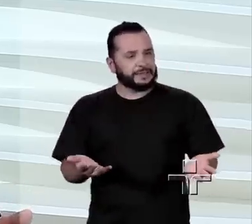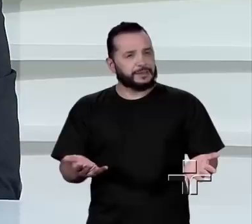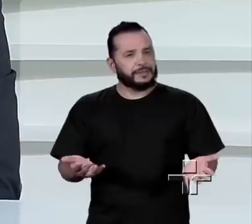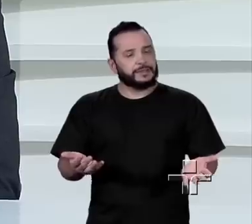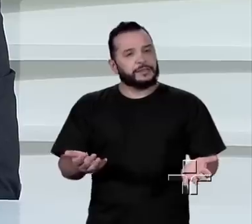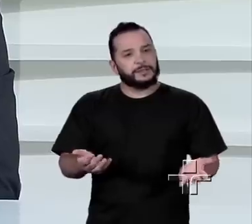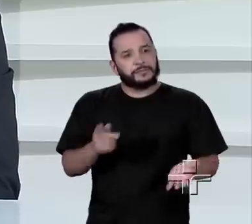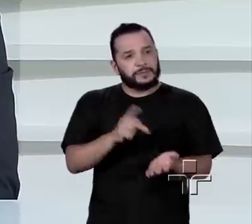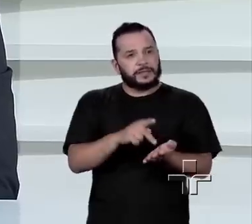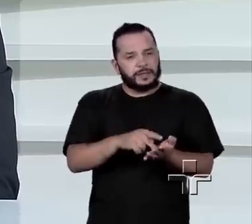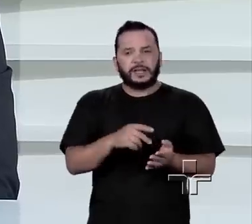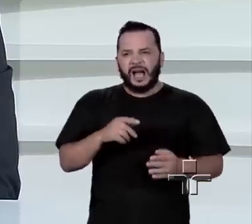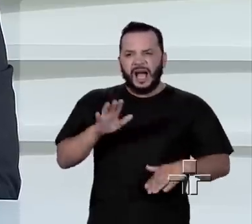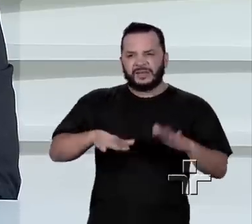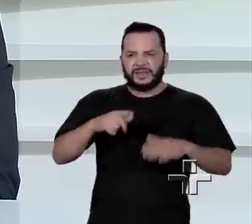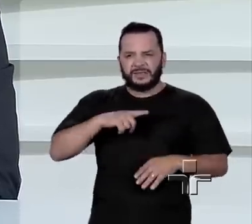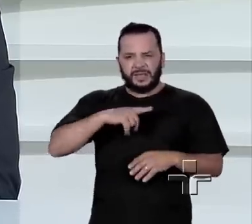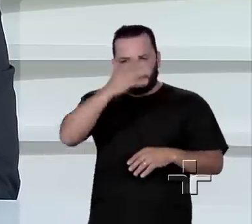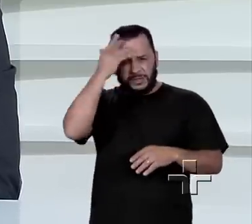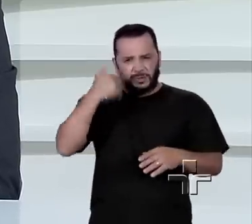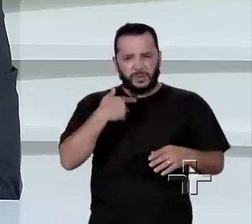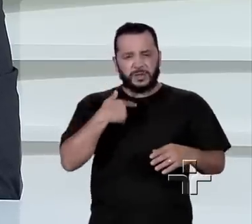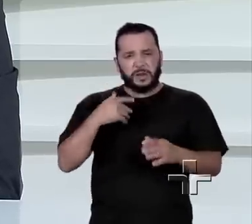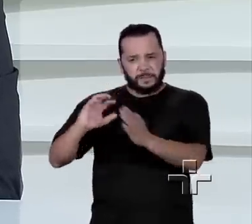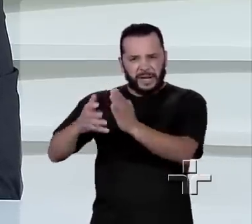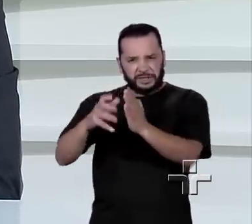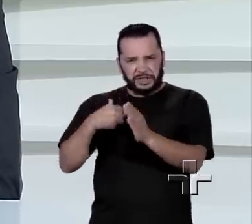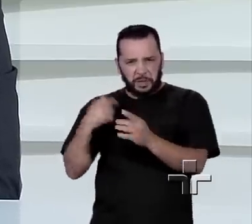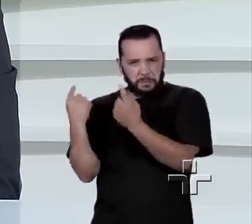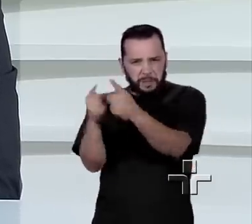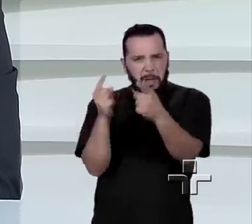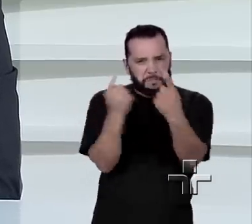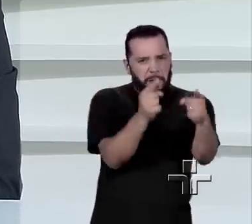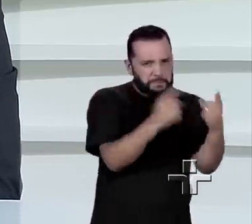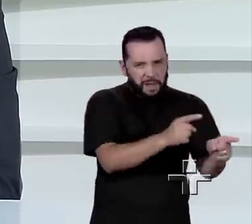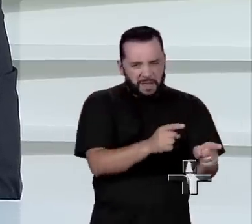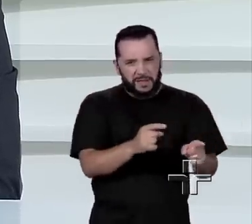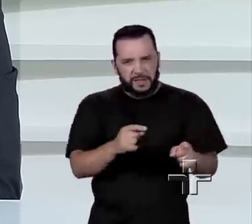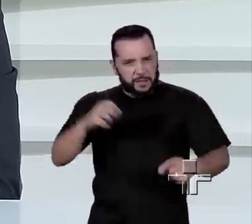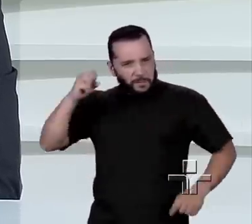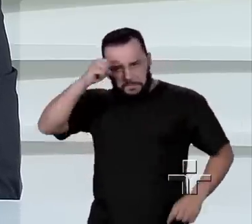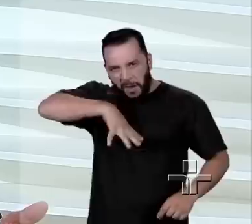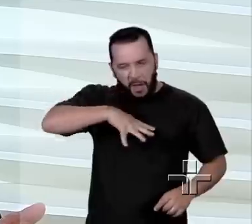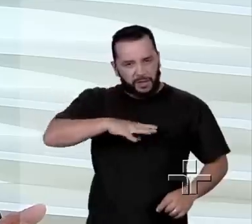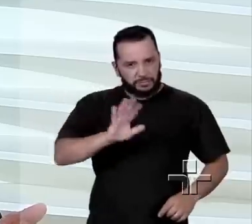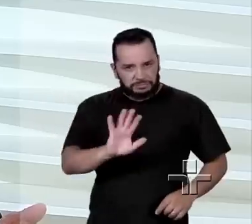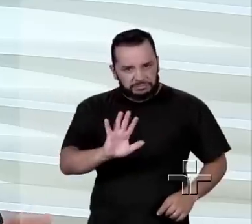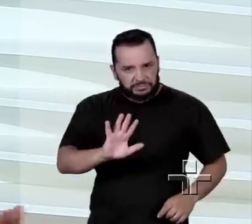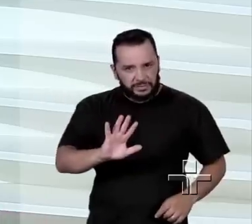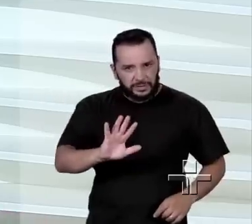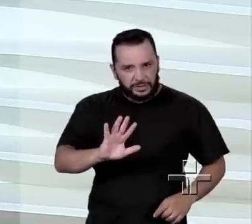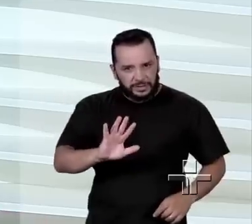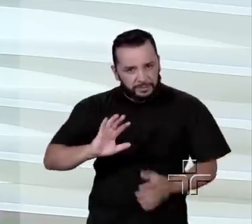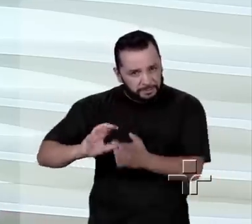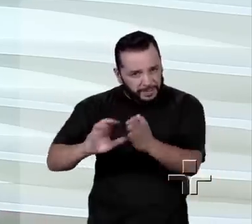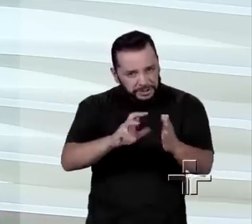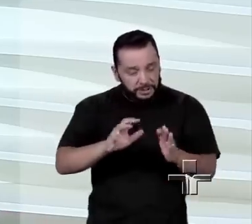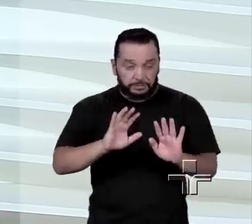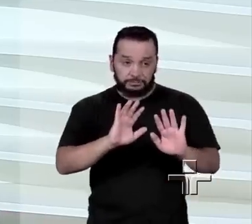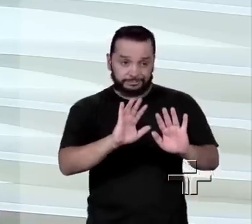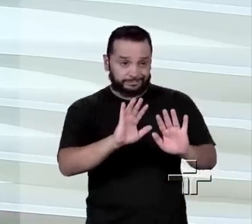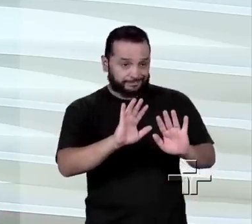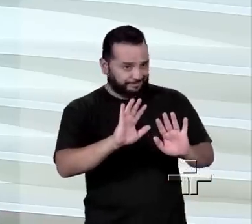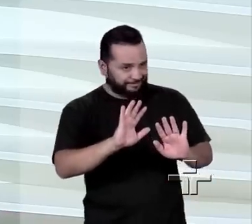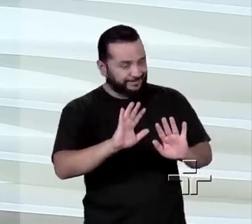de retaliação. Retaliação por parte dos partidos. Você não vê esse risco de retaliação por parte dos partidos? Olha, dentro de um processo